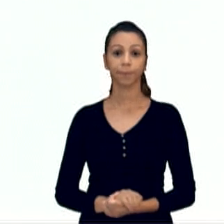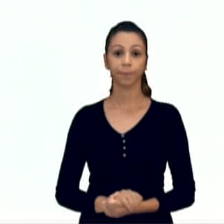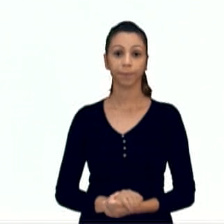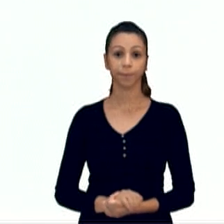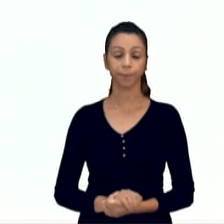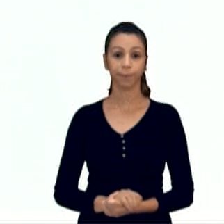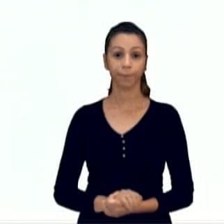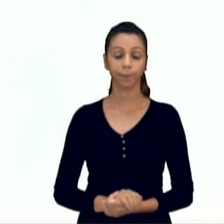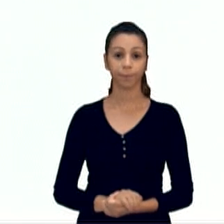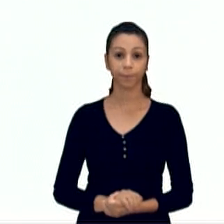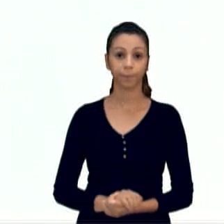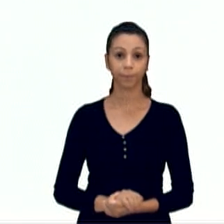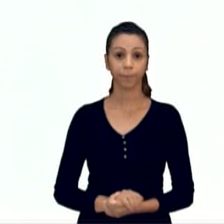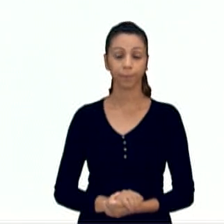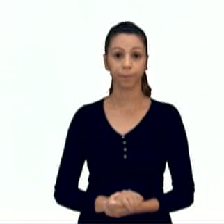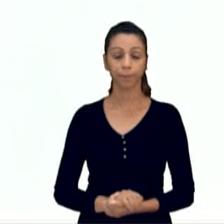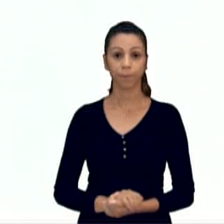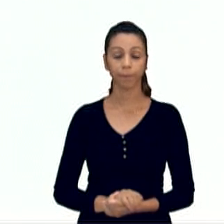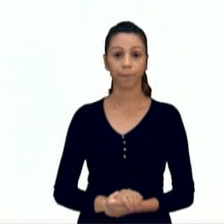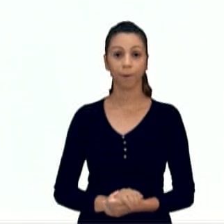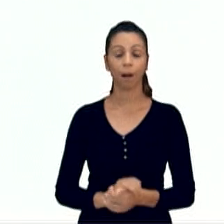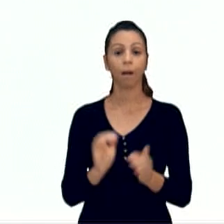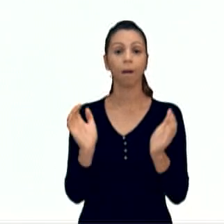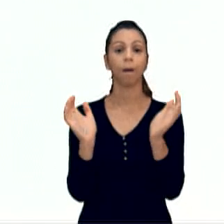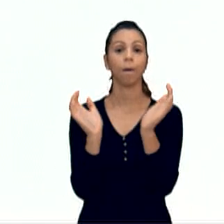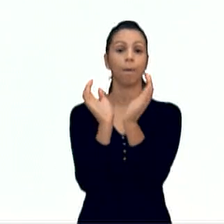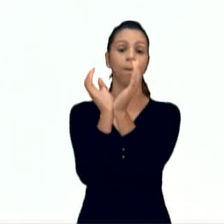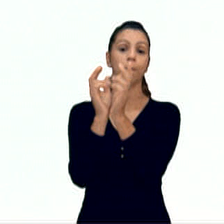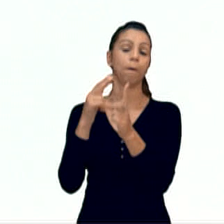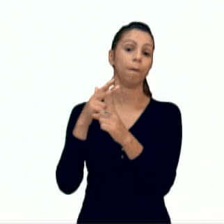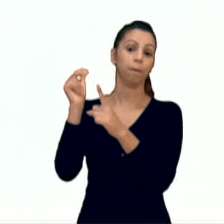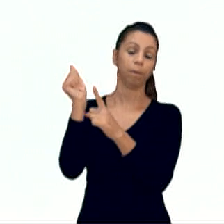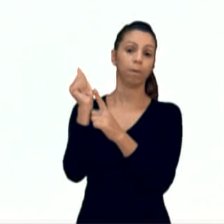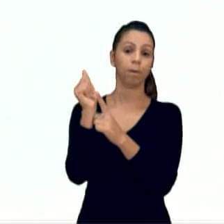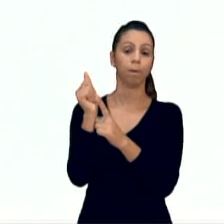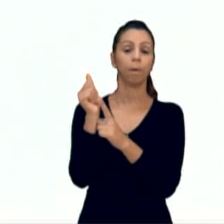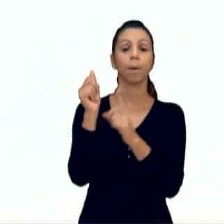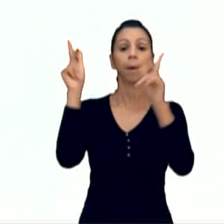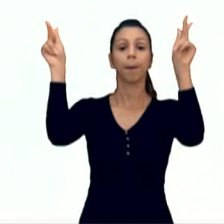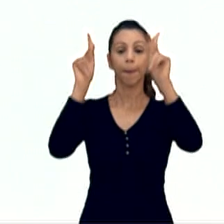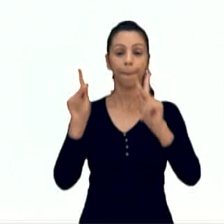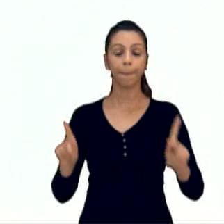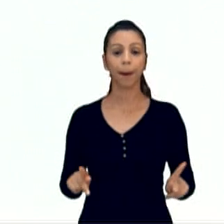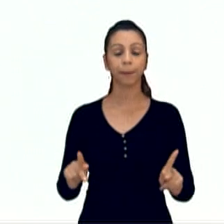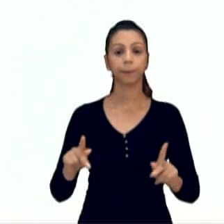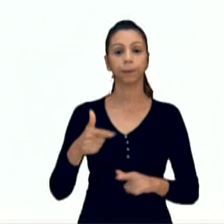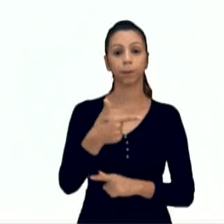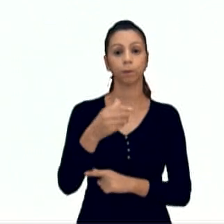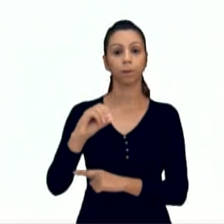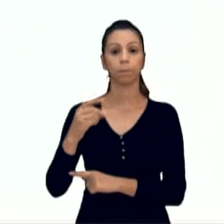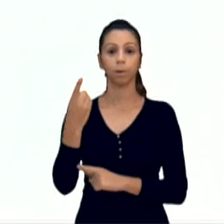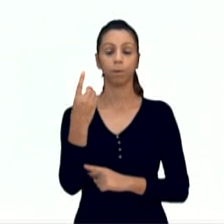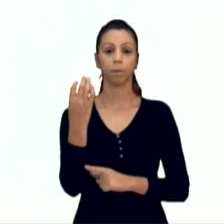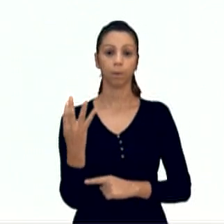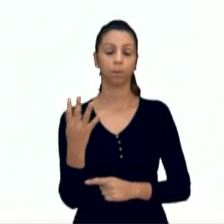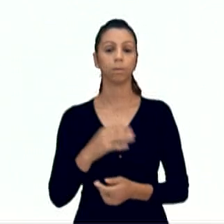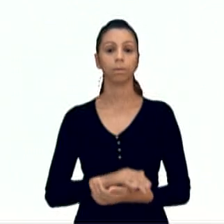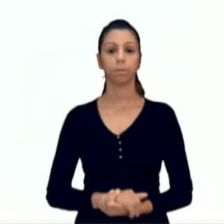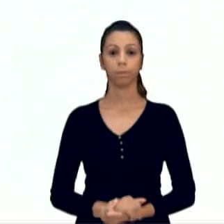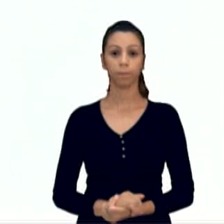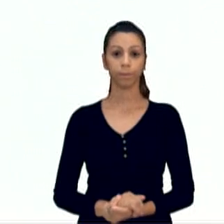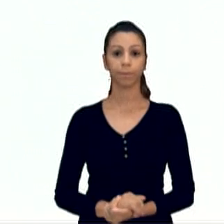2014. Ela recebeu o Prêmio Nobel da Paz em 2014. Sim. She is famous for fight for